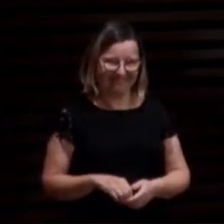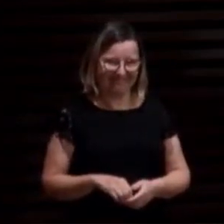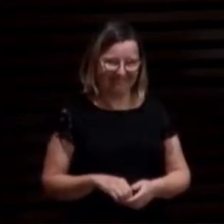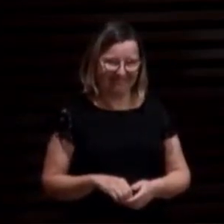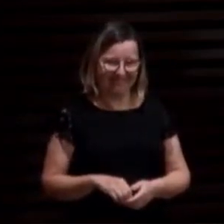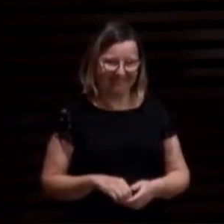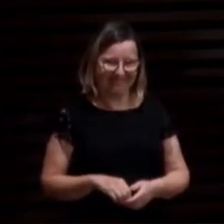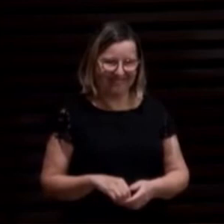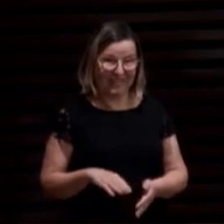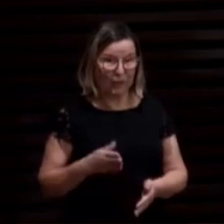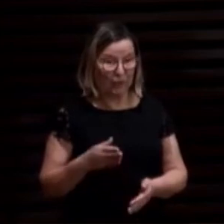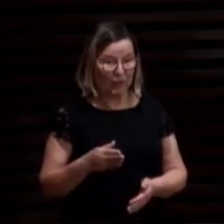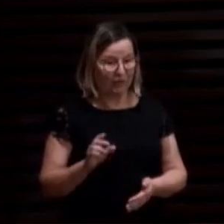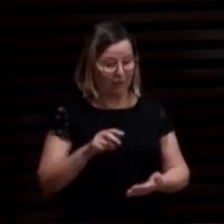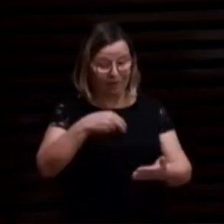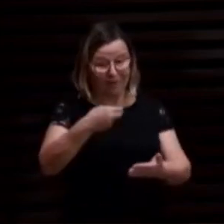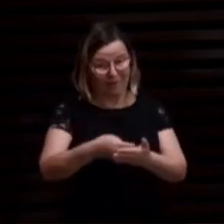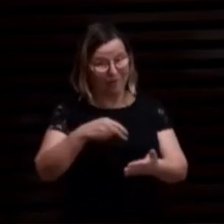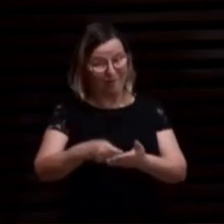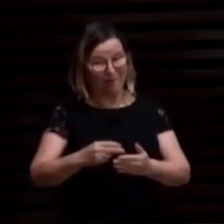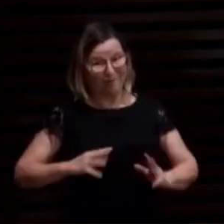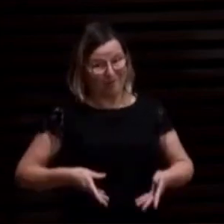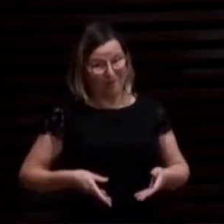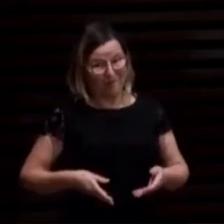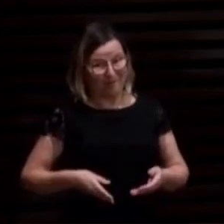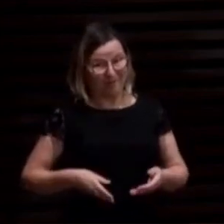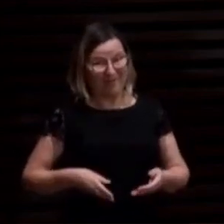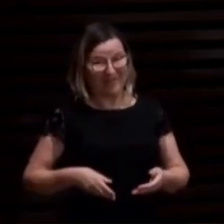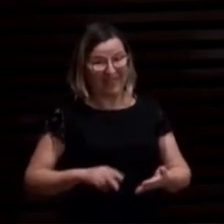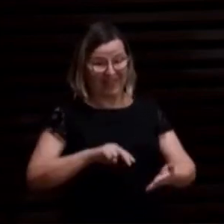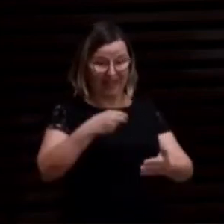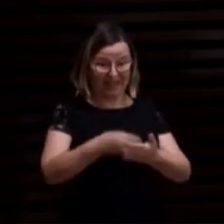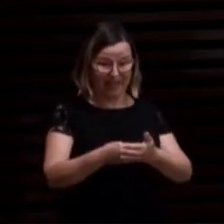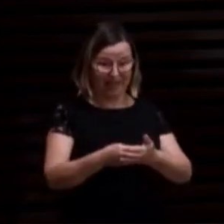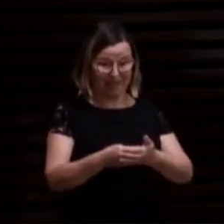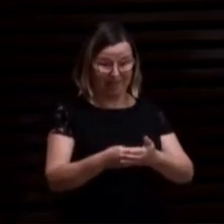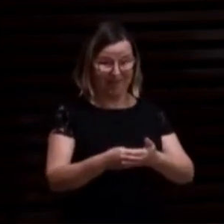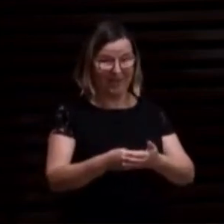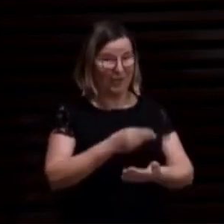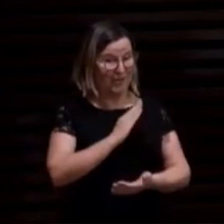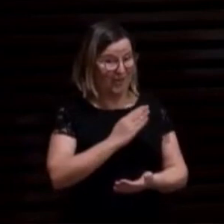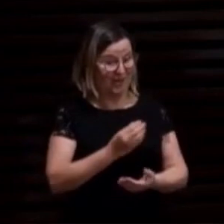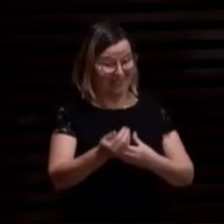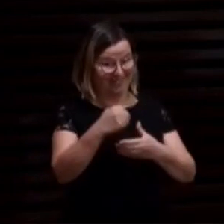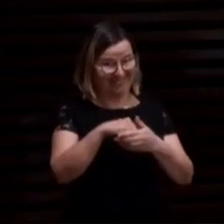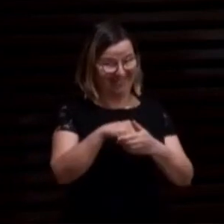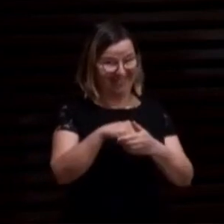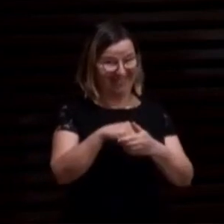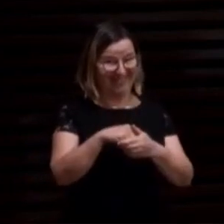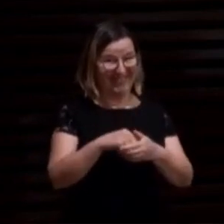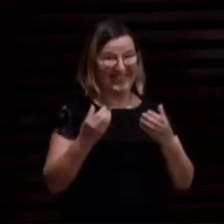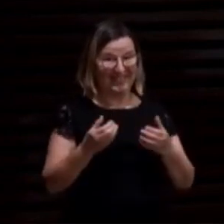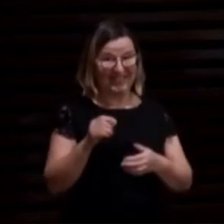por fora, derruba por dentro. E o que eu quero é que ele derrube por dentro você. E que acabe